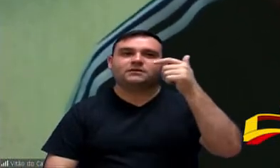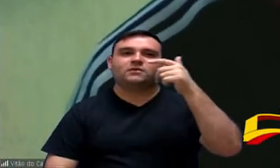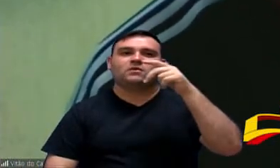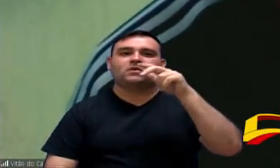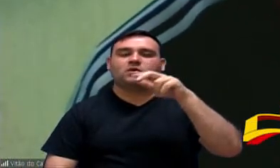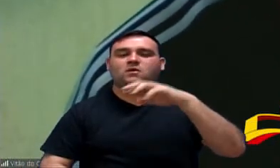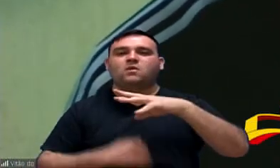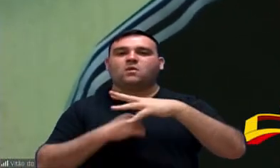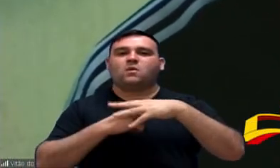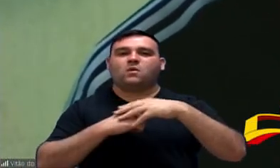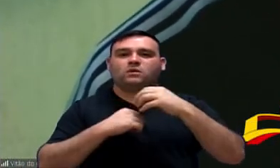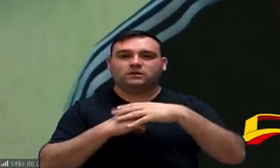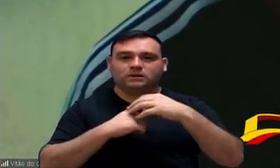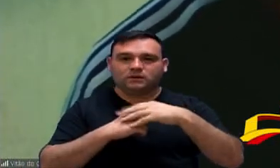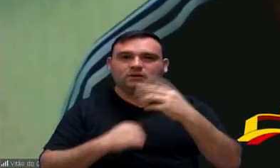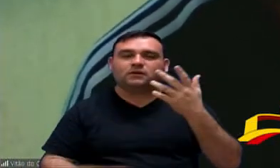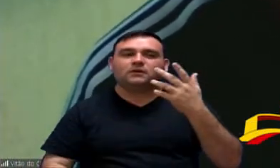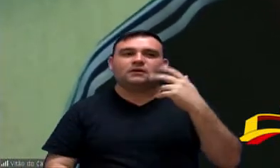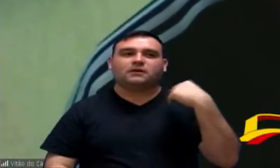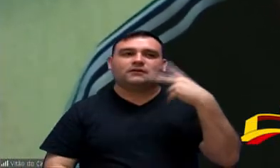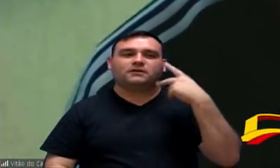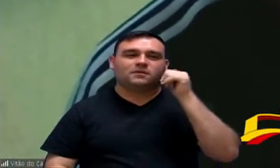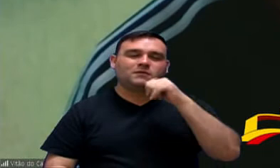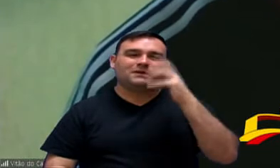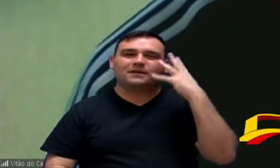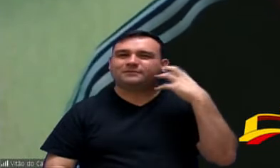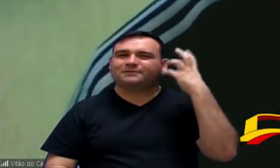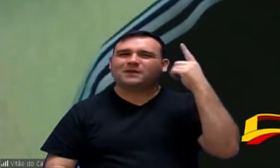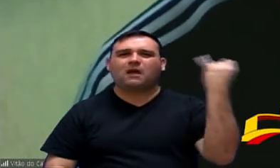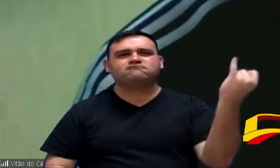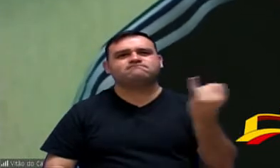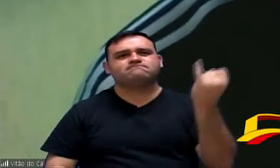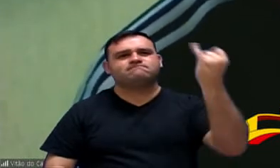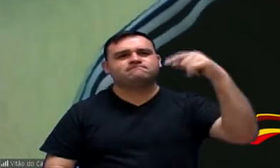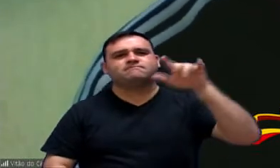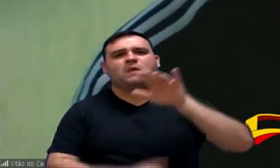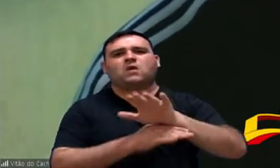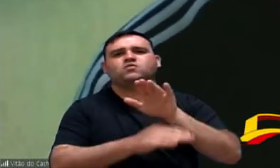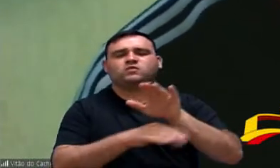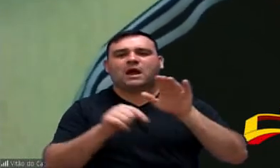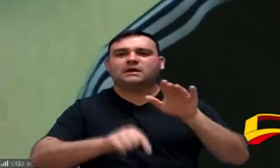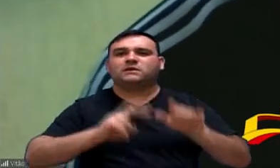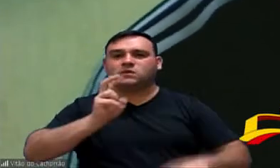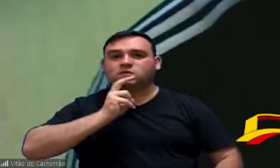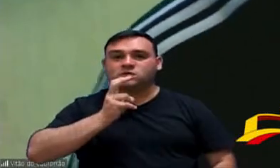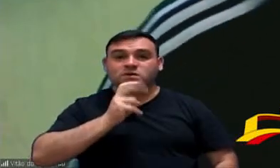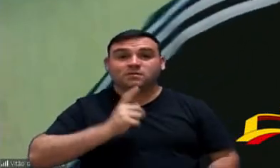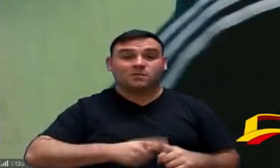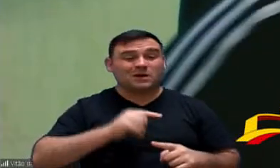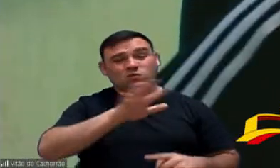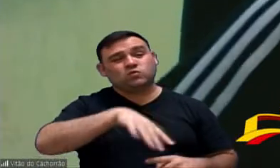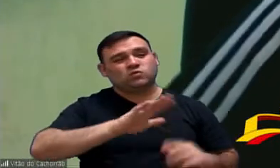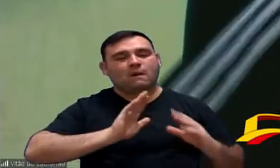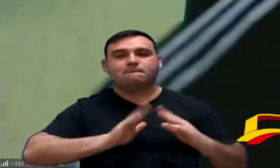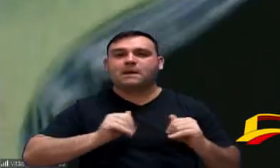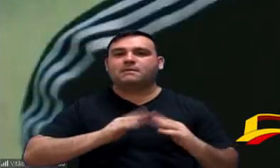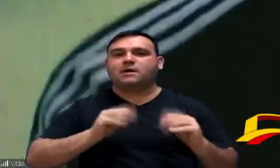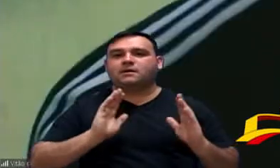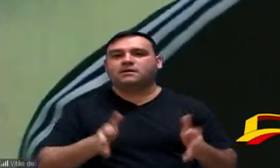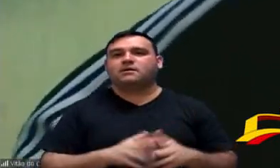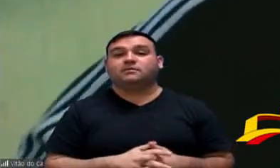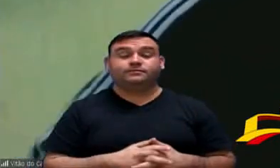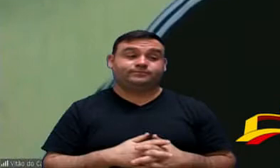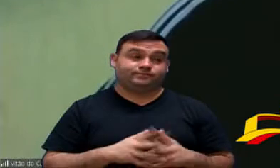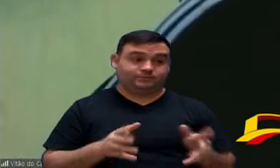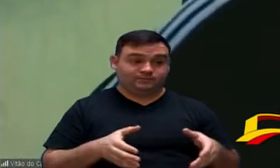Rodrigo, vereadora Fernanda, é importante para a nossa cidade que a população está fazendo um apelo.